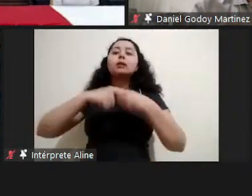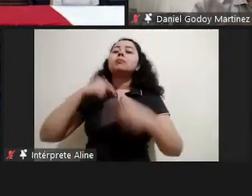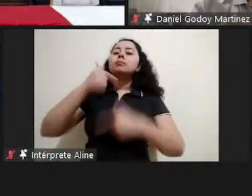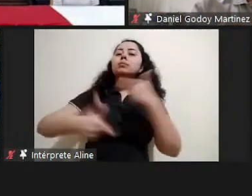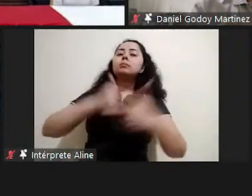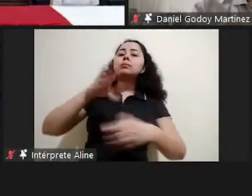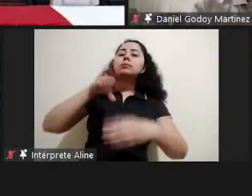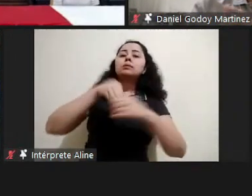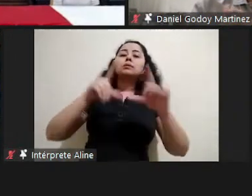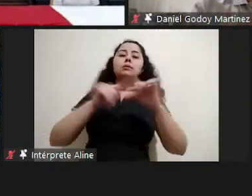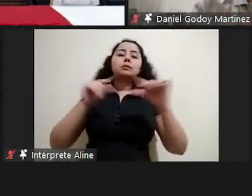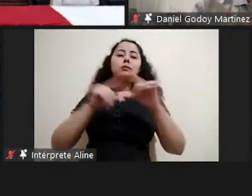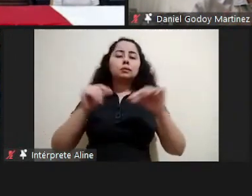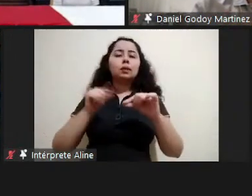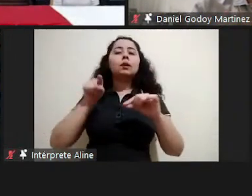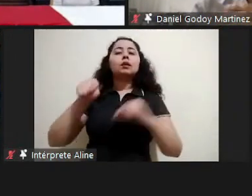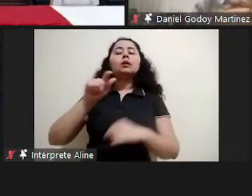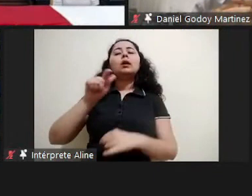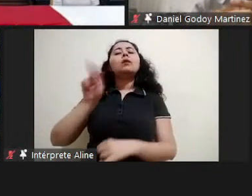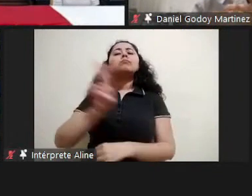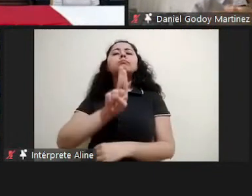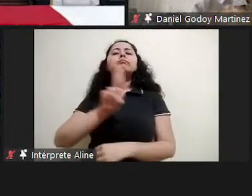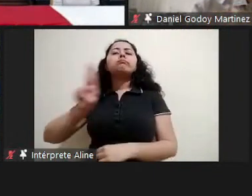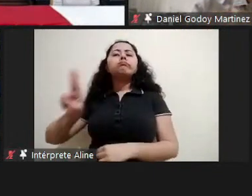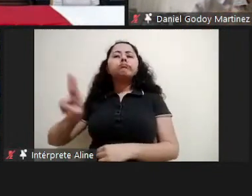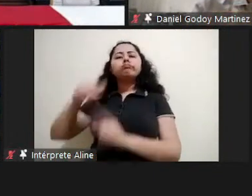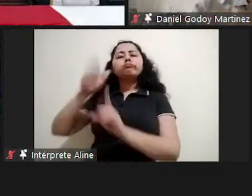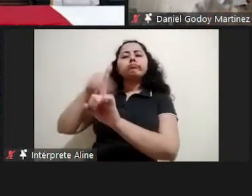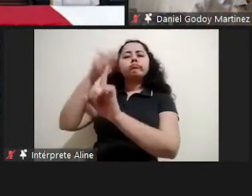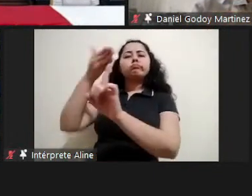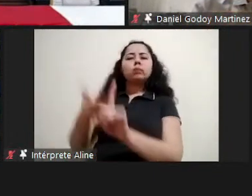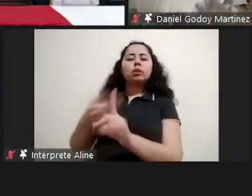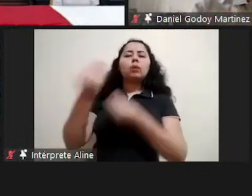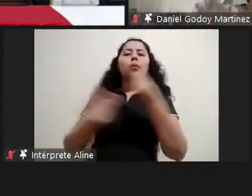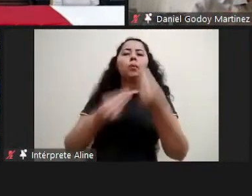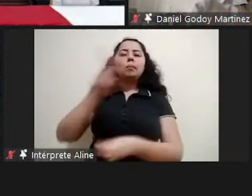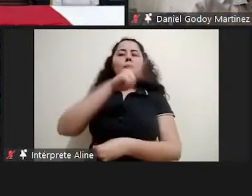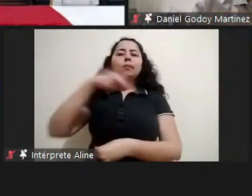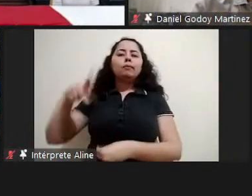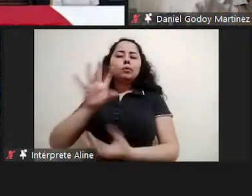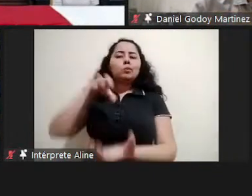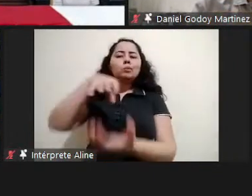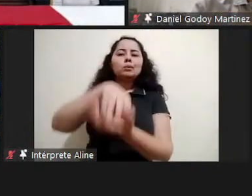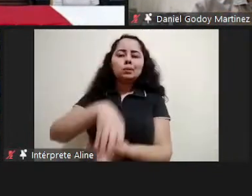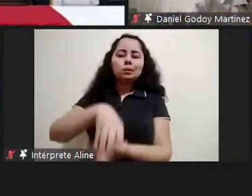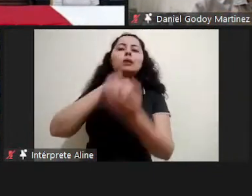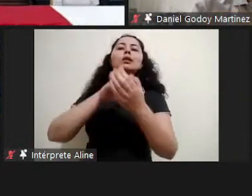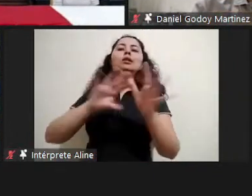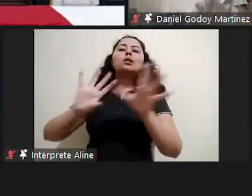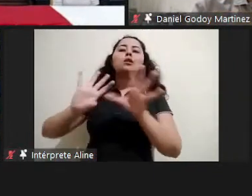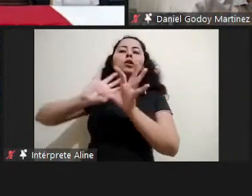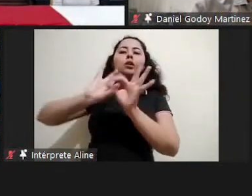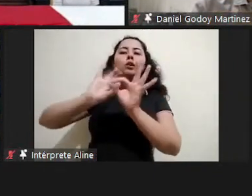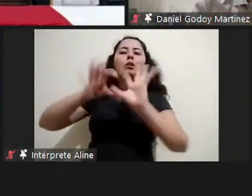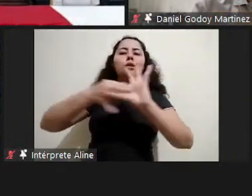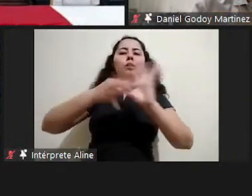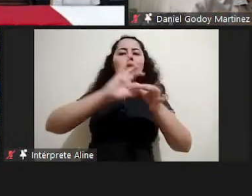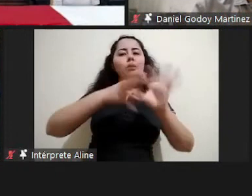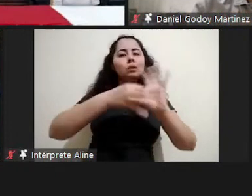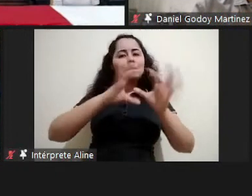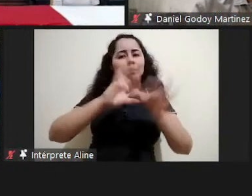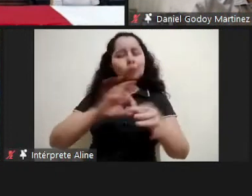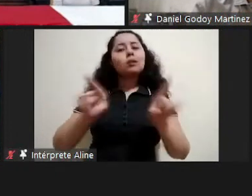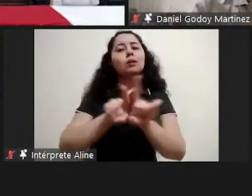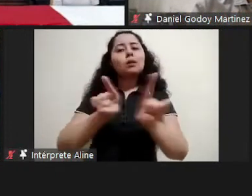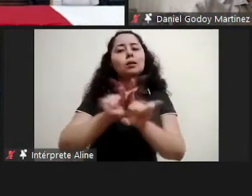período foi nomeado diretor do Centro Olímpico, onde atuou à frente do processo de instituição da atual Faculdade de Educação Física e